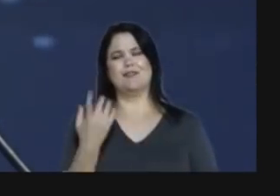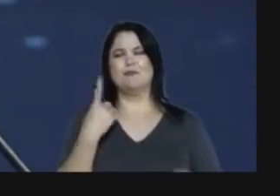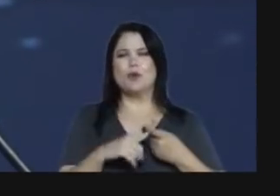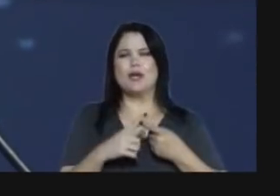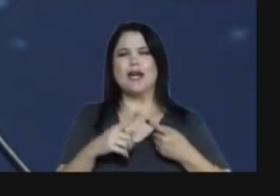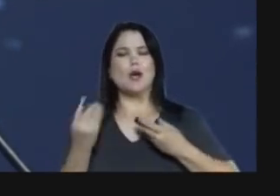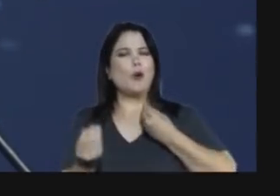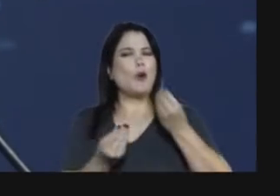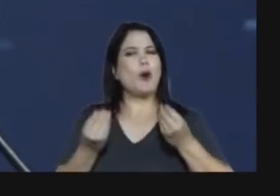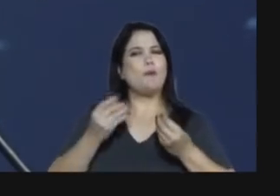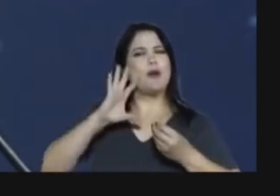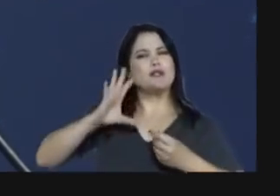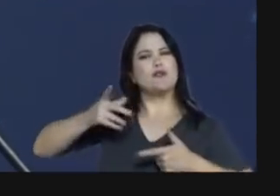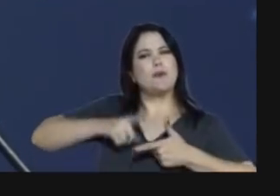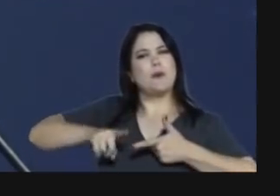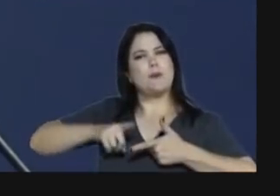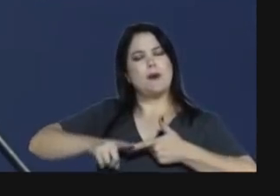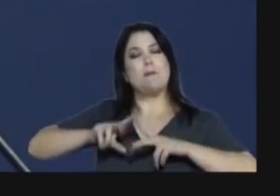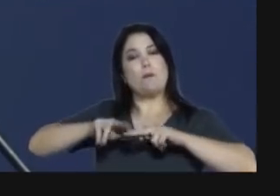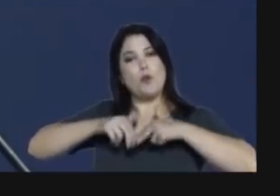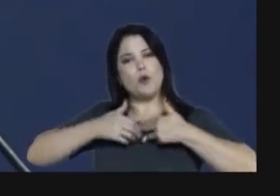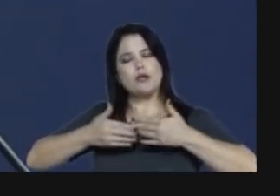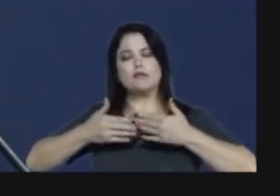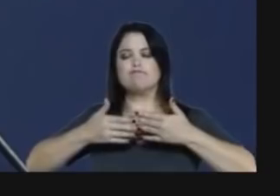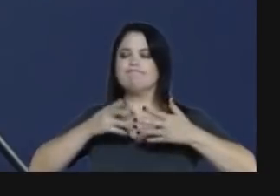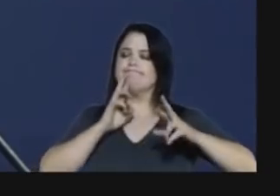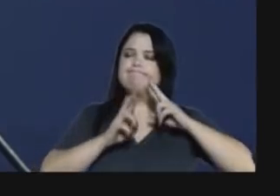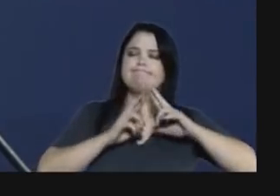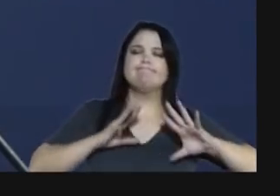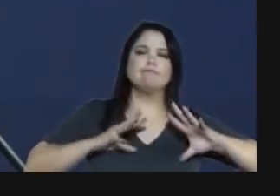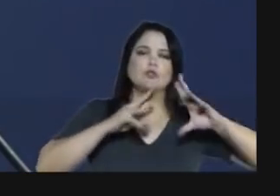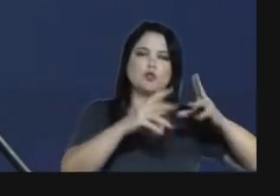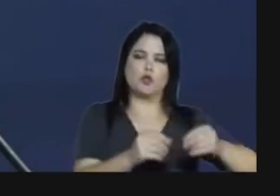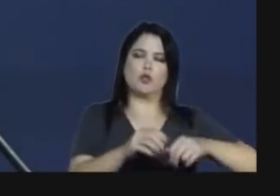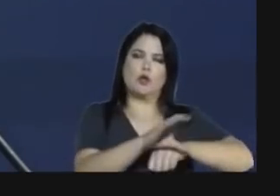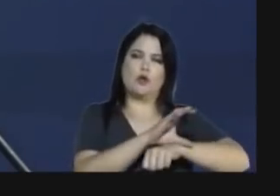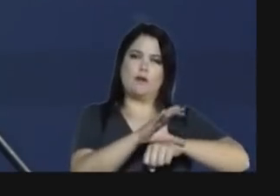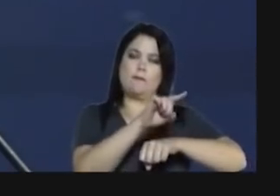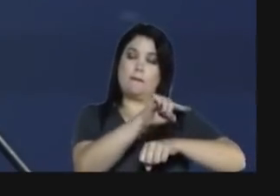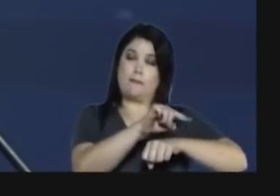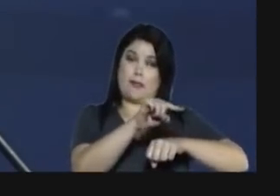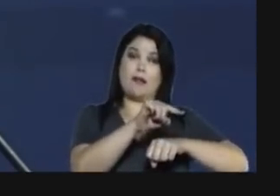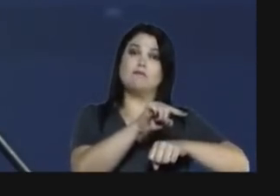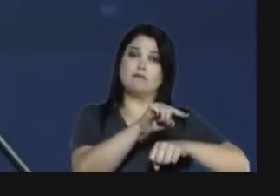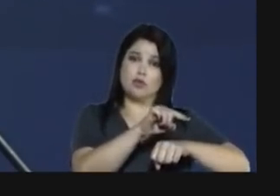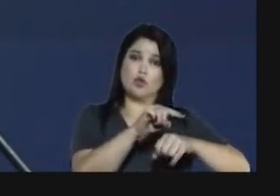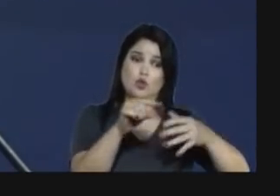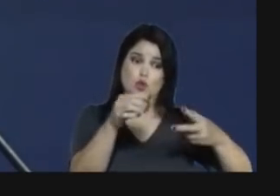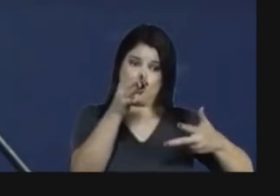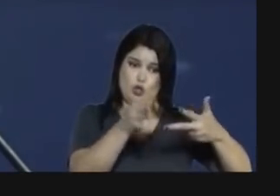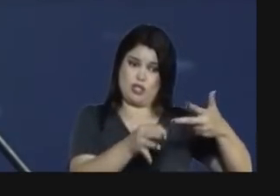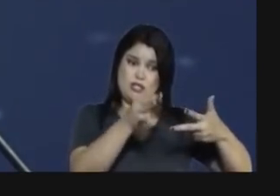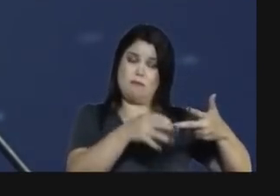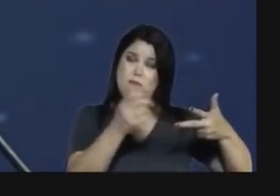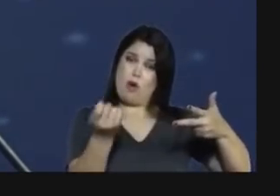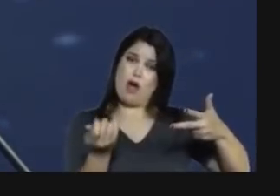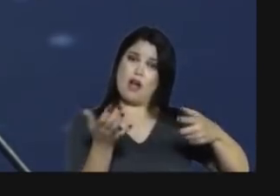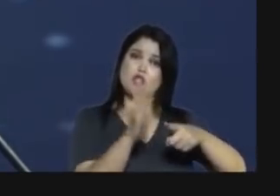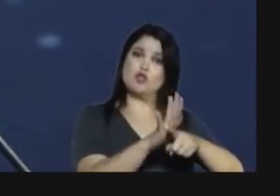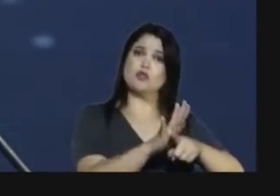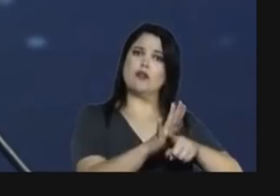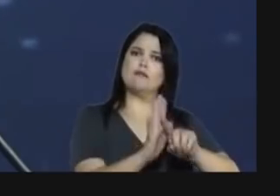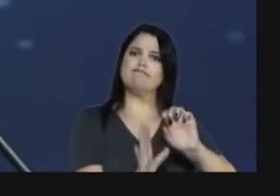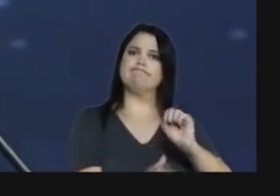resolução dos problemas Então nesse diálogo institucional O Poder Judiciário pode contribuir com a segurança